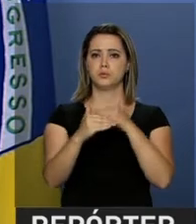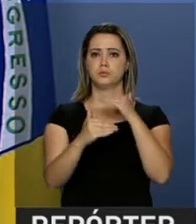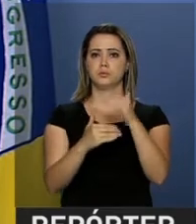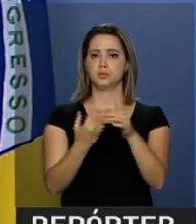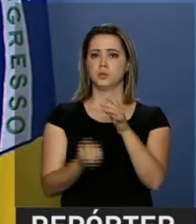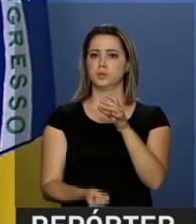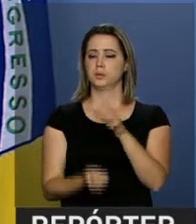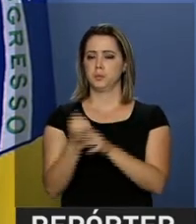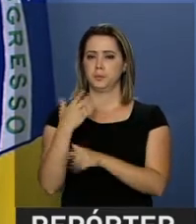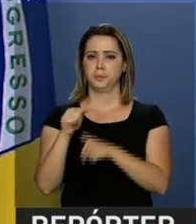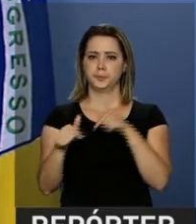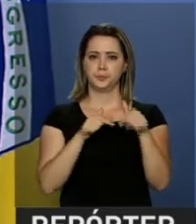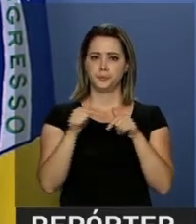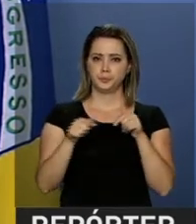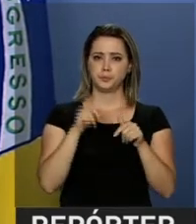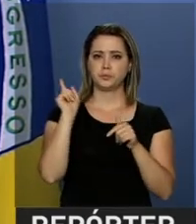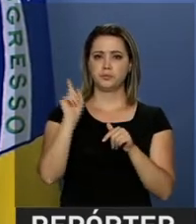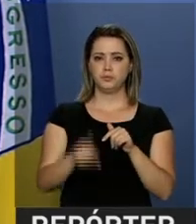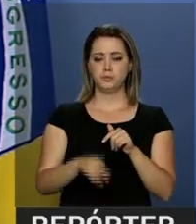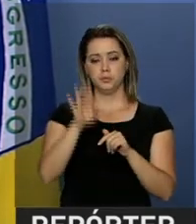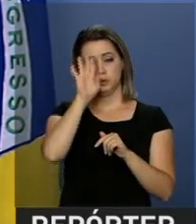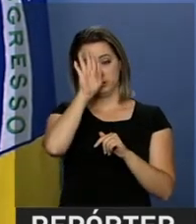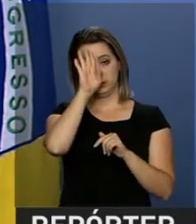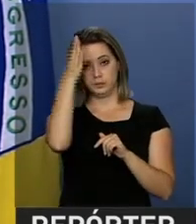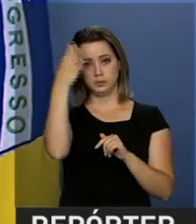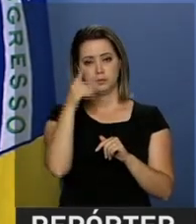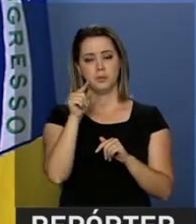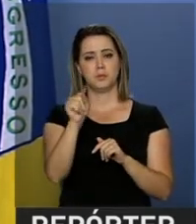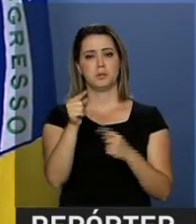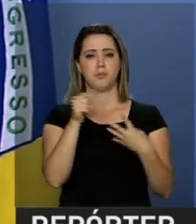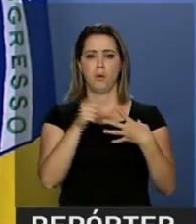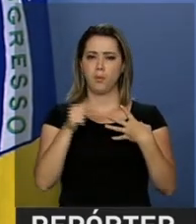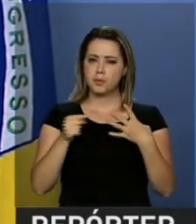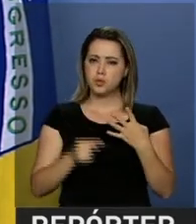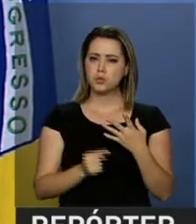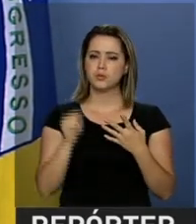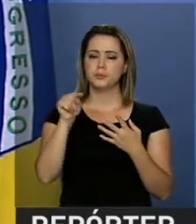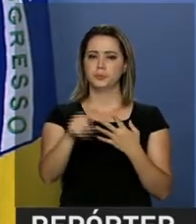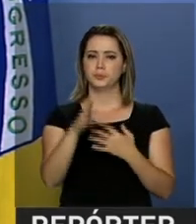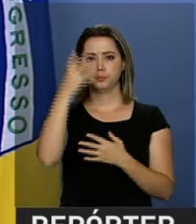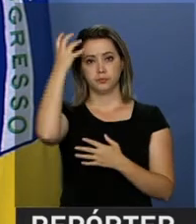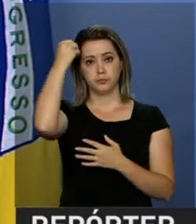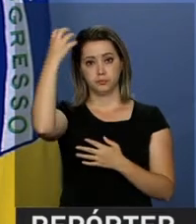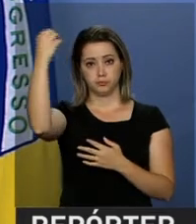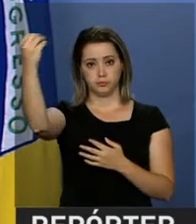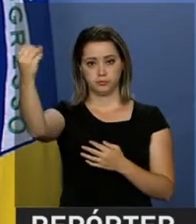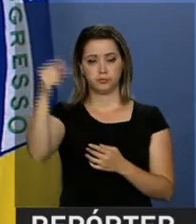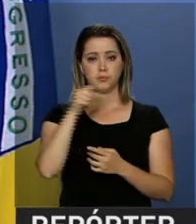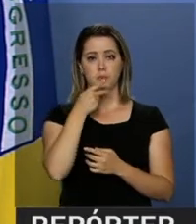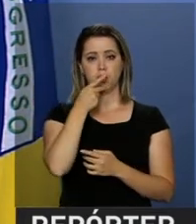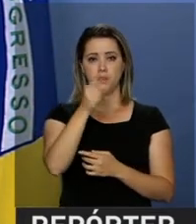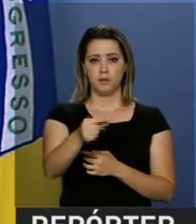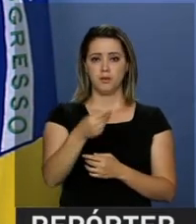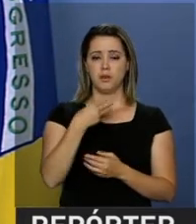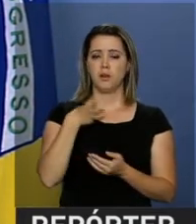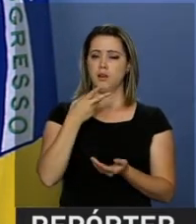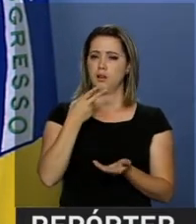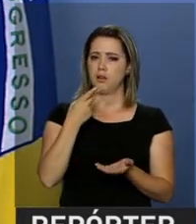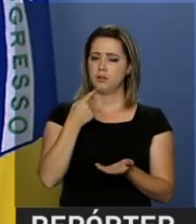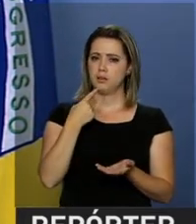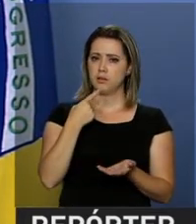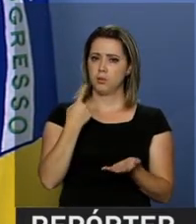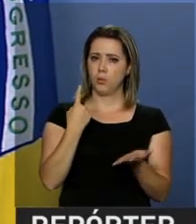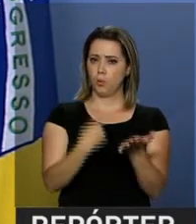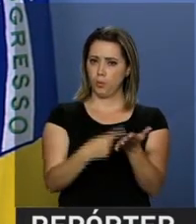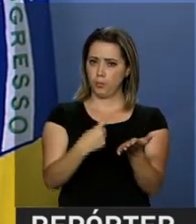partes essenciais das suas prioridades o presidente temer é afirmar a mensagem firme compromisso